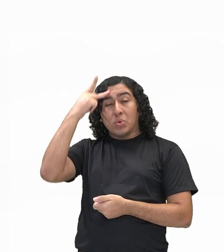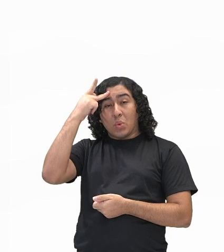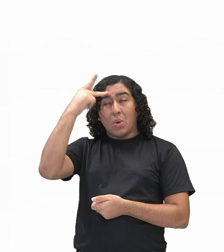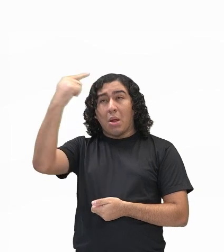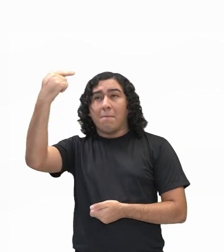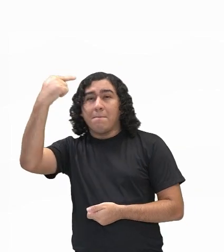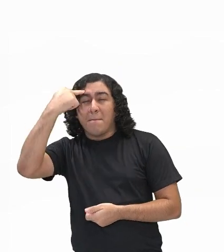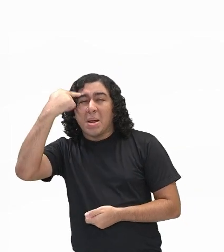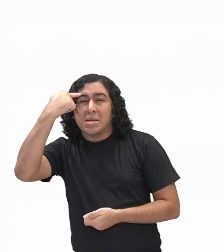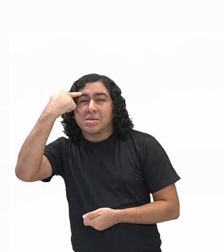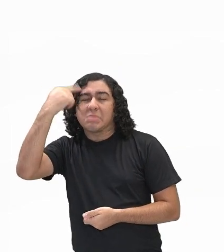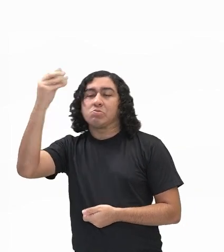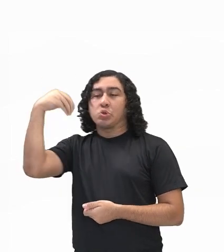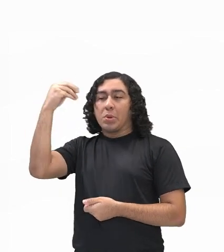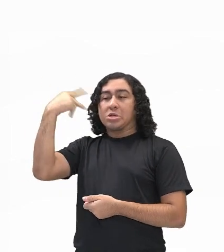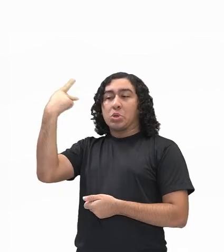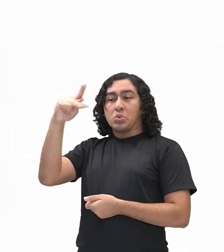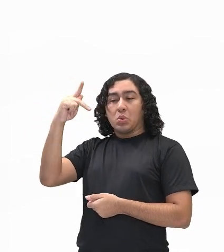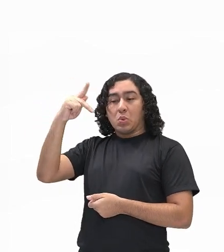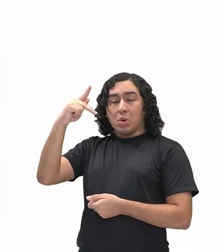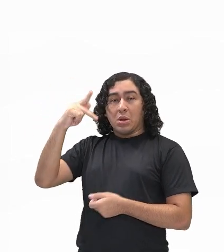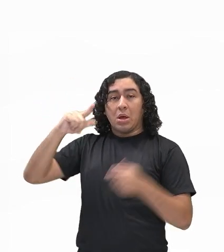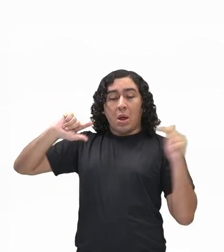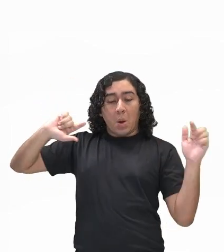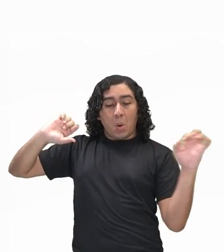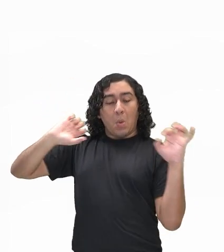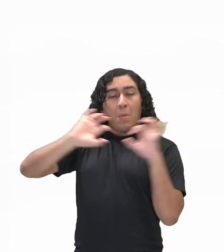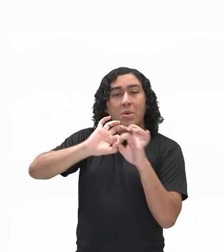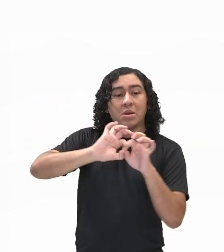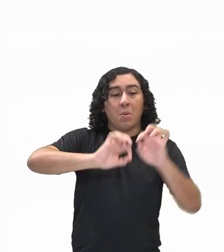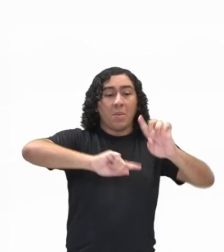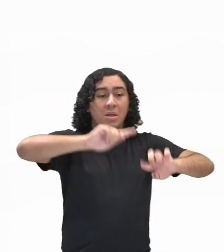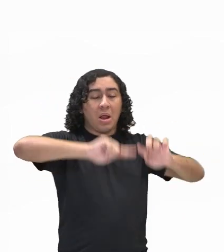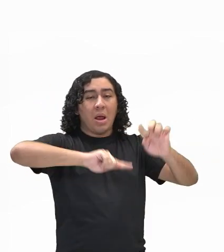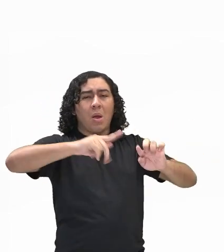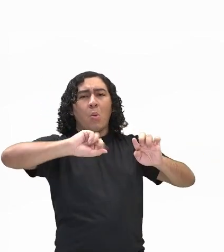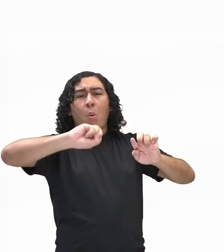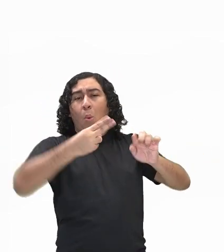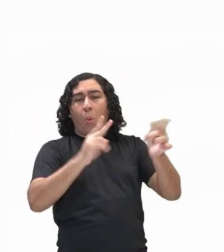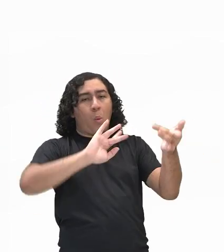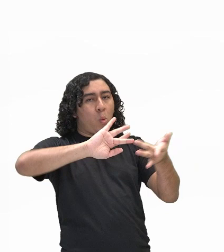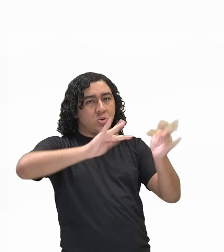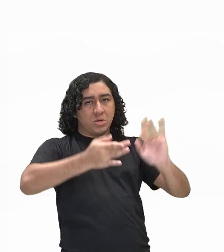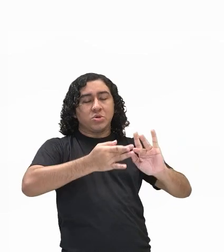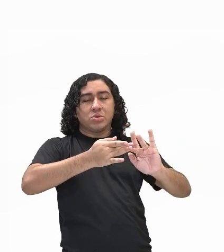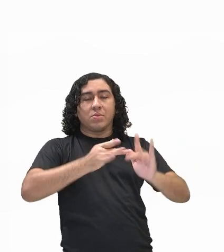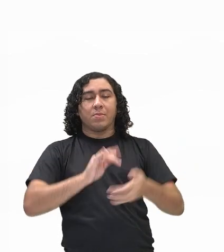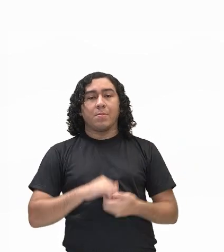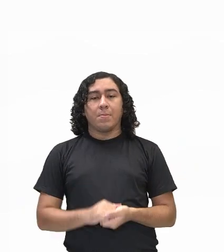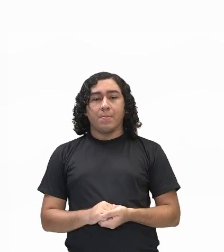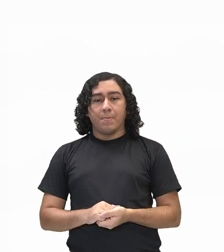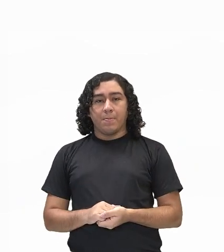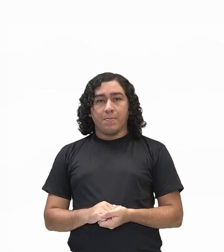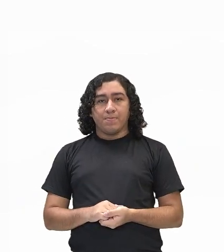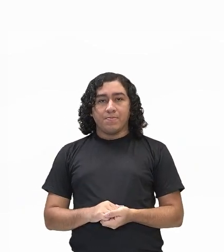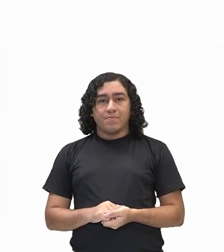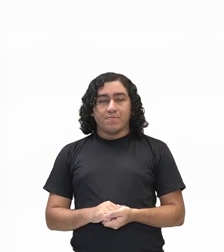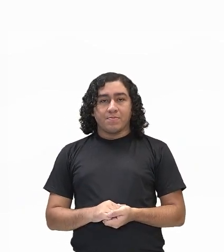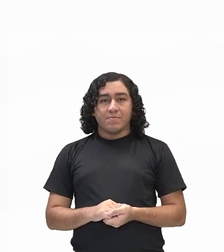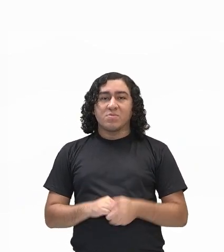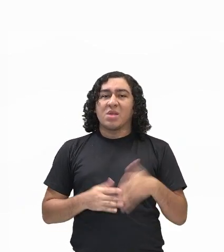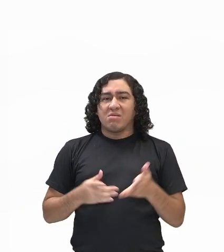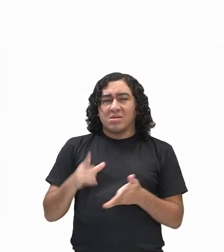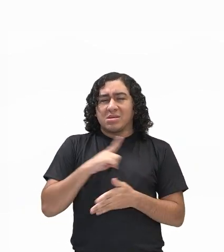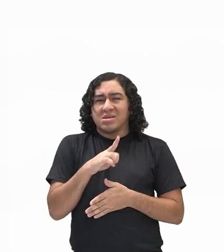mental, da sua experiência, e o objeto, que é o contexto, né? Então, não tem para onde,